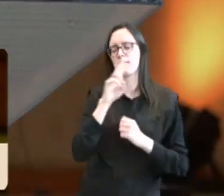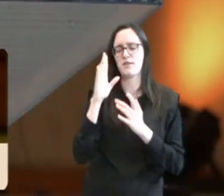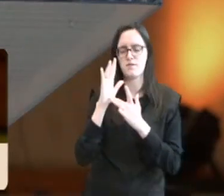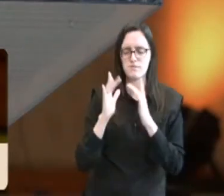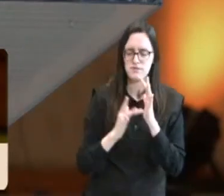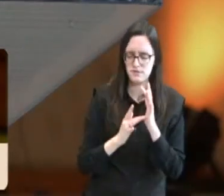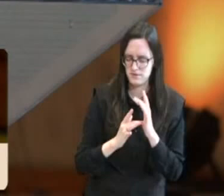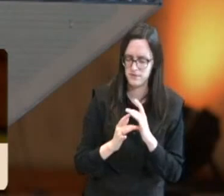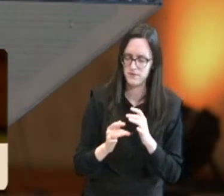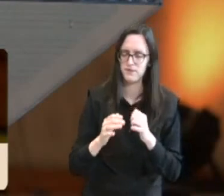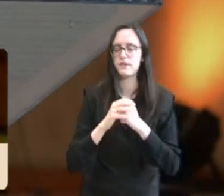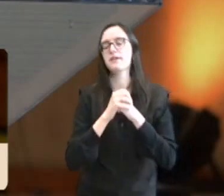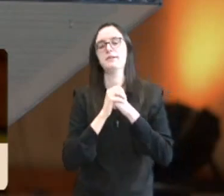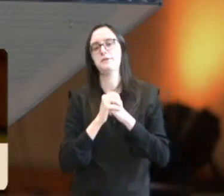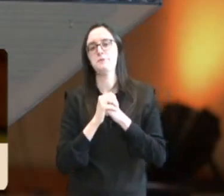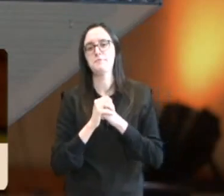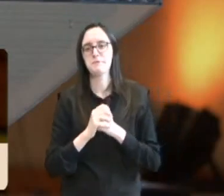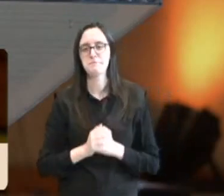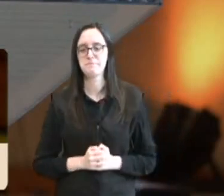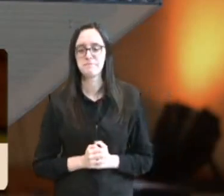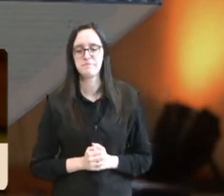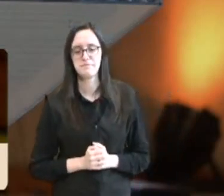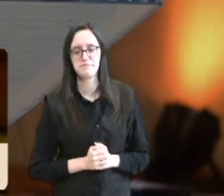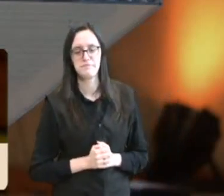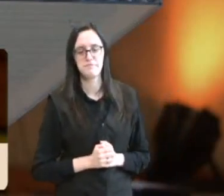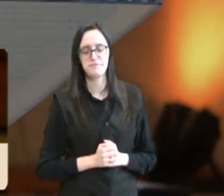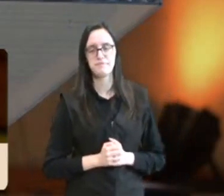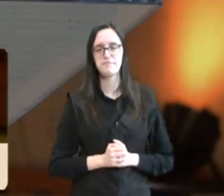Jesus. Amém.